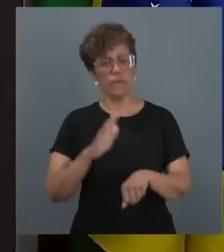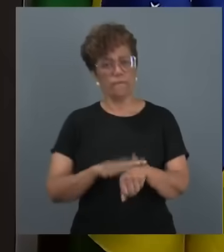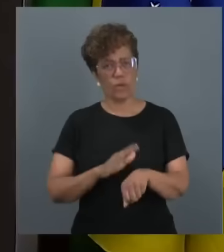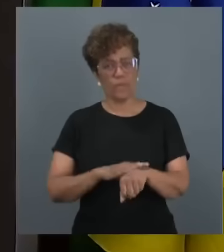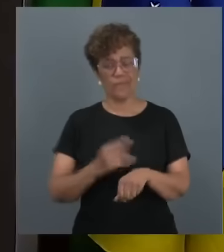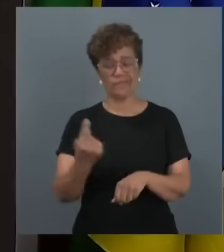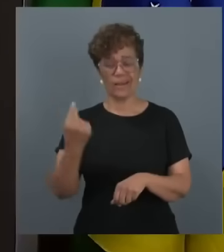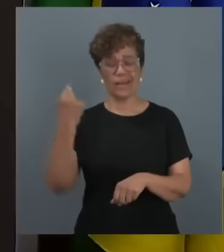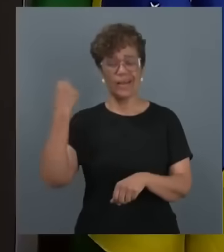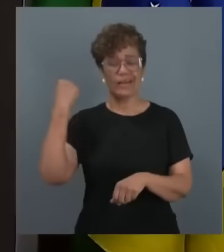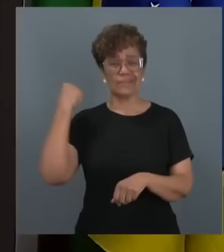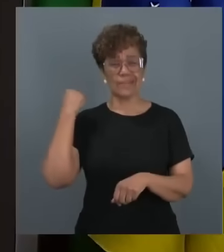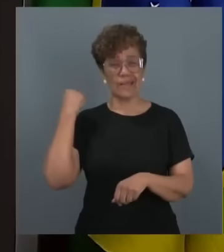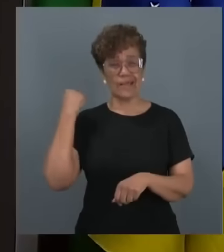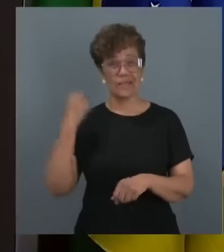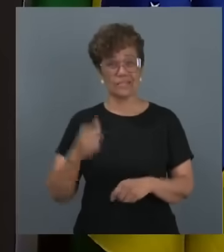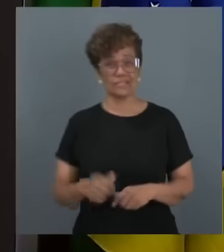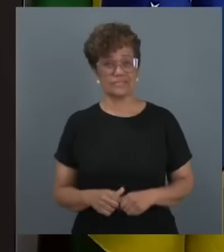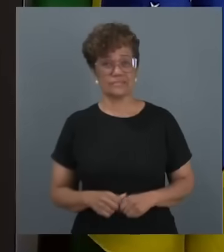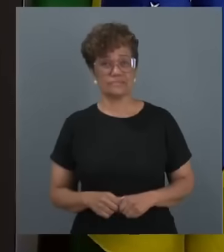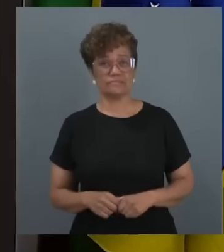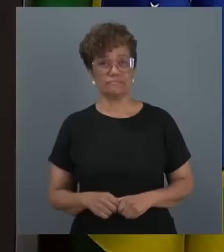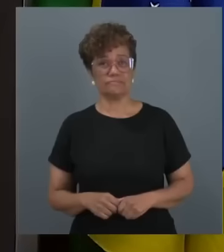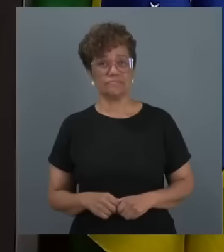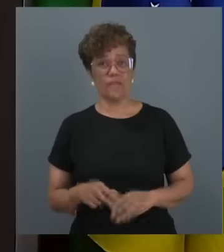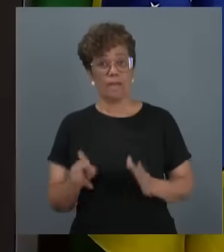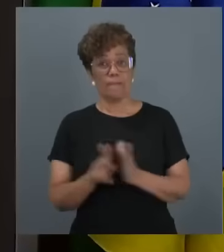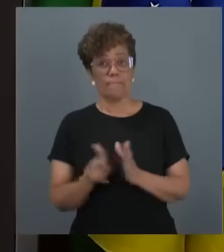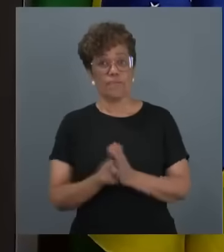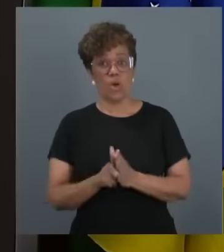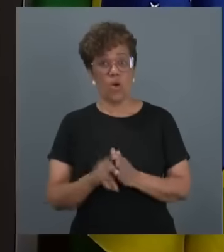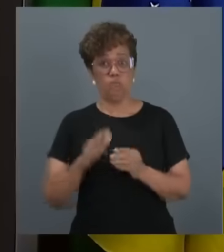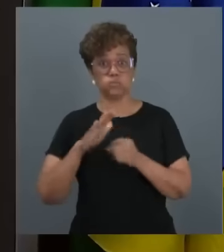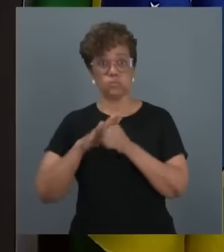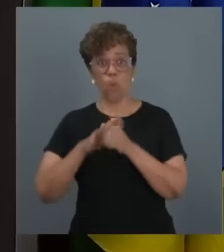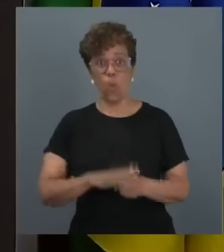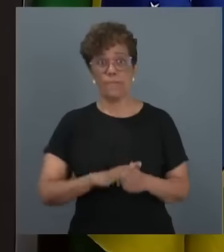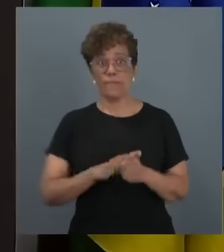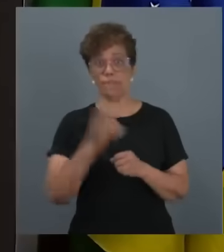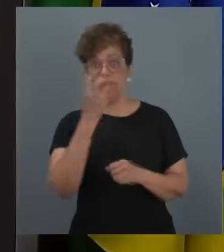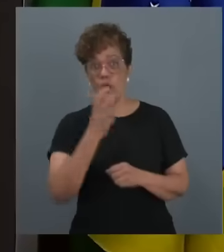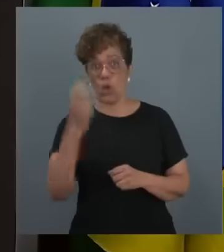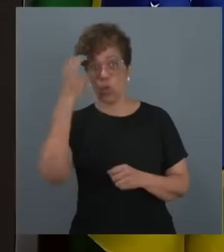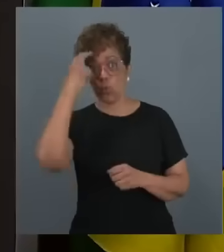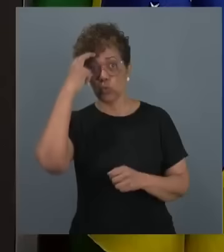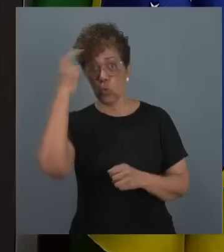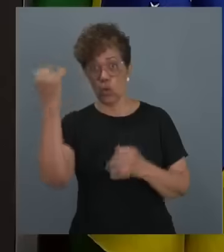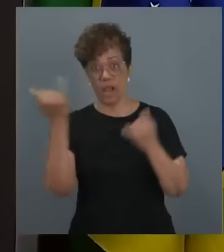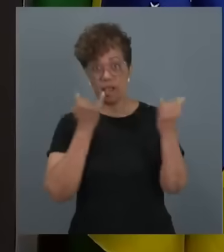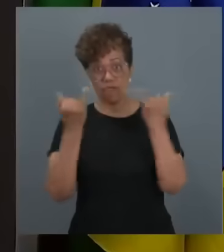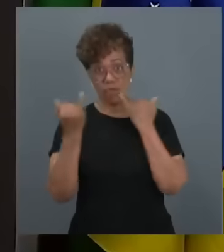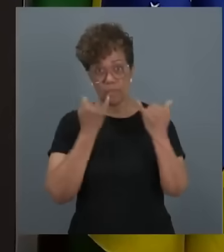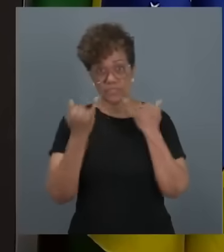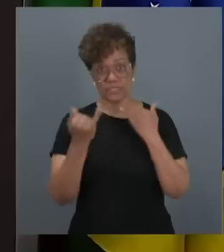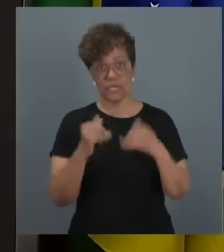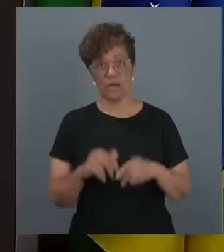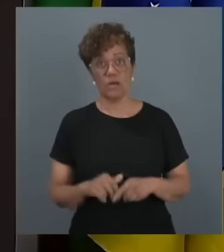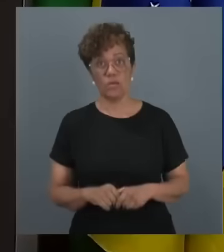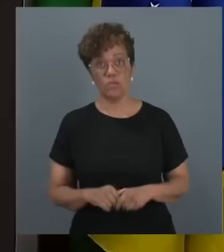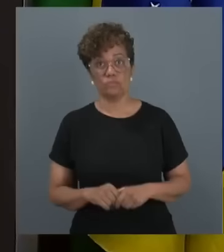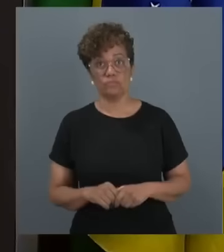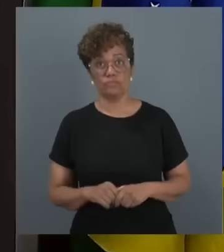para sufocar a cultura, para sufocar as informações,